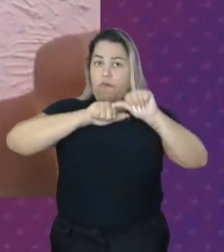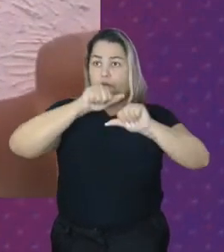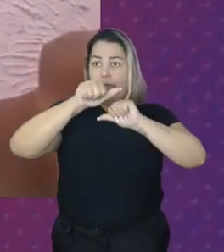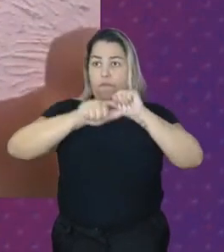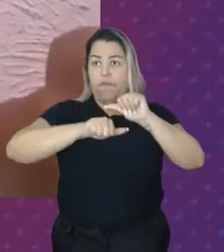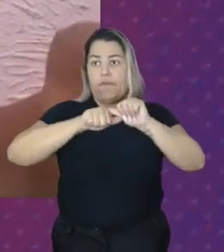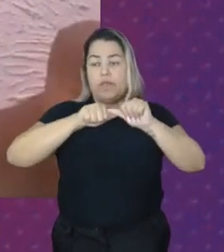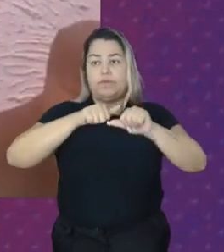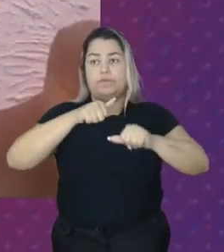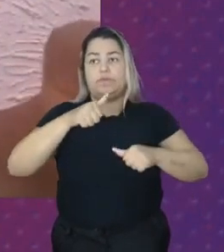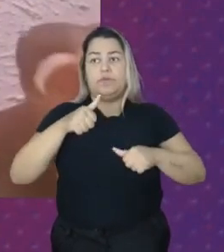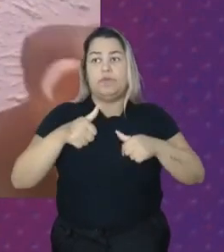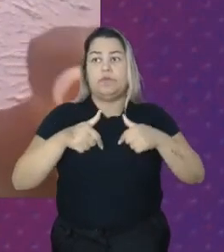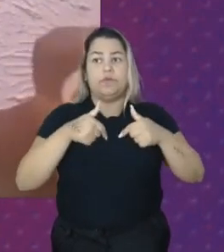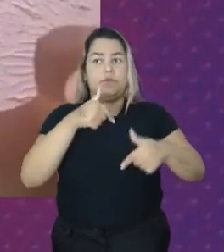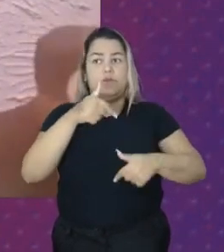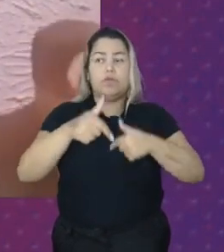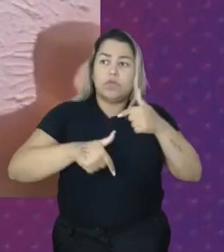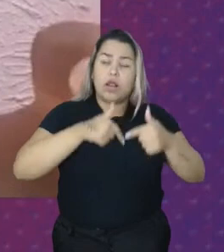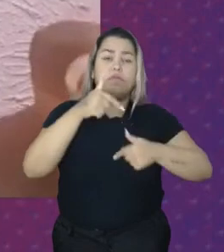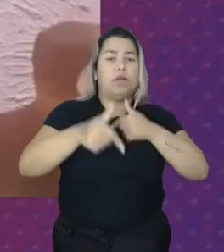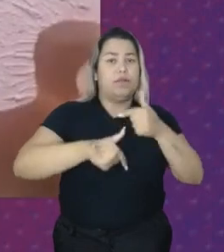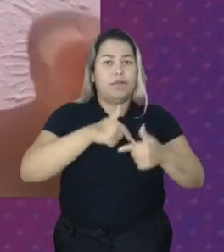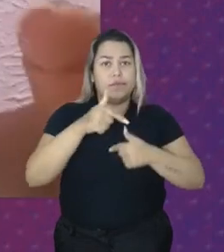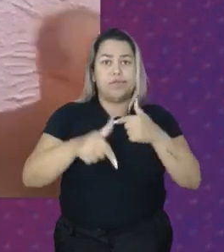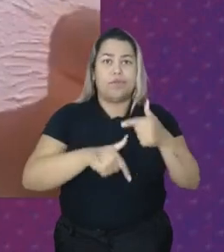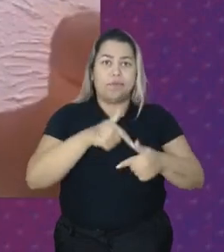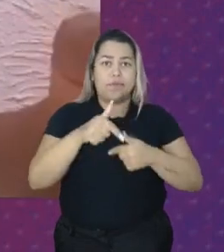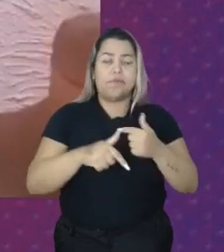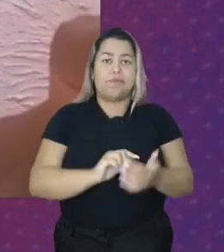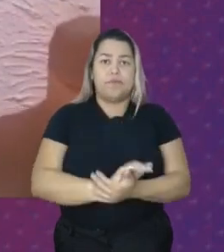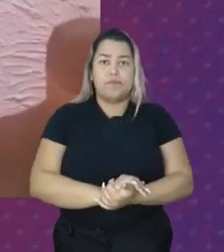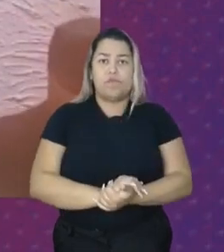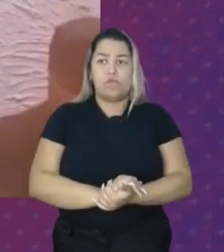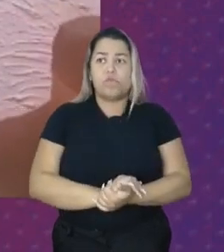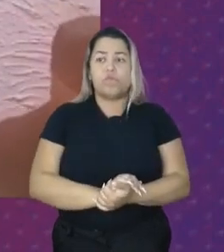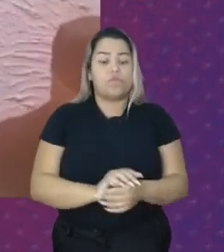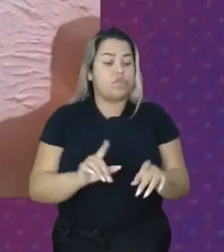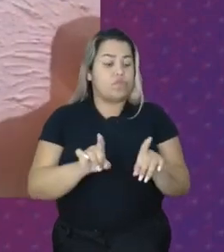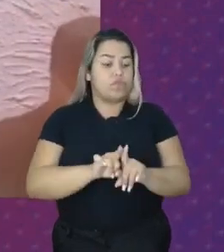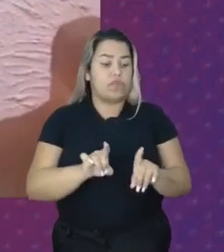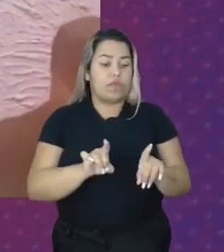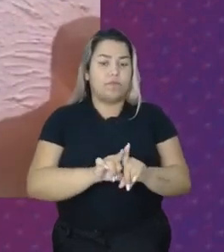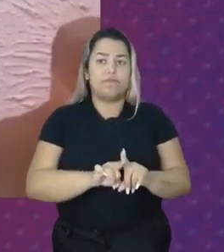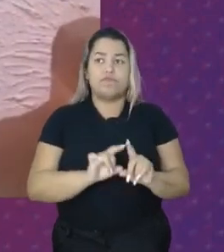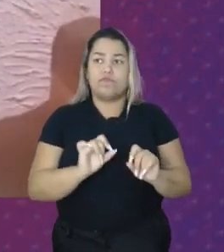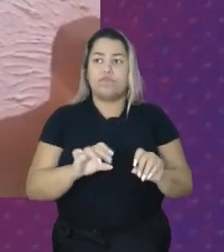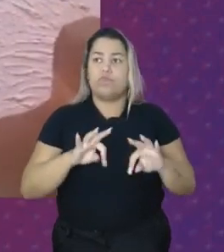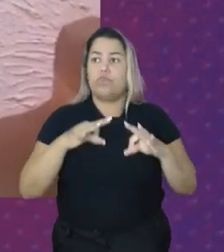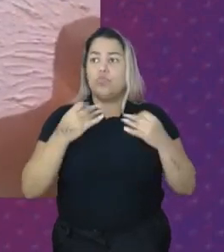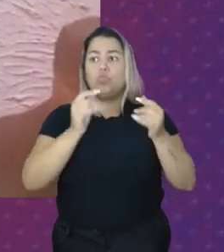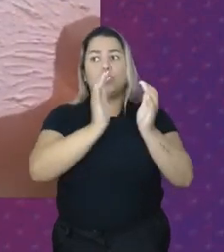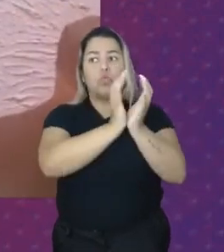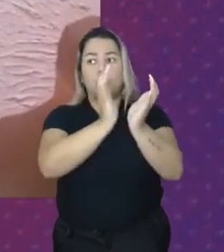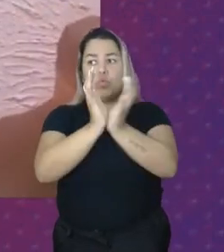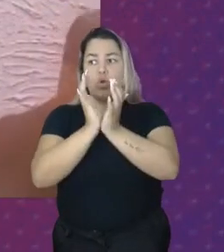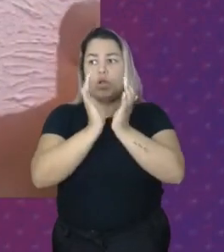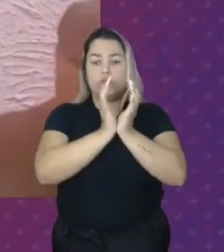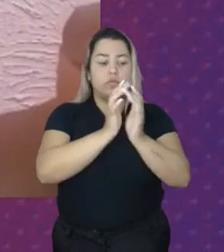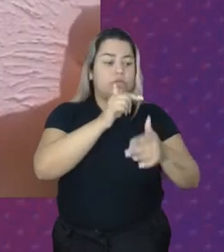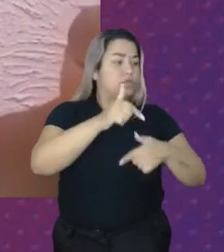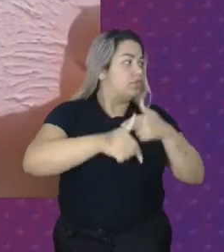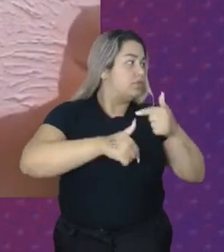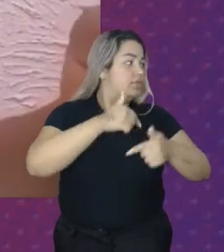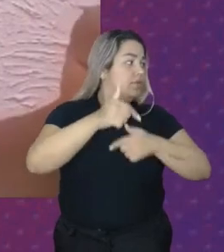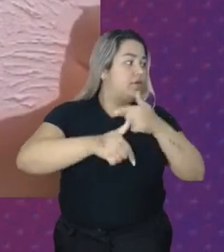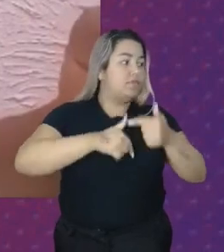para trabalhador, porque a gente tem esse trabalhador. Toda categoria é chamada de trabalhadores.